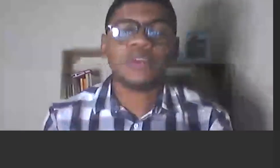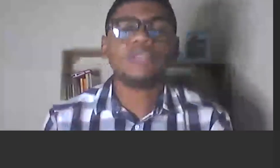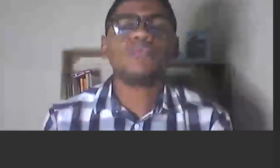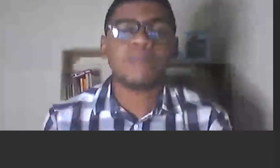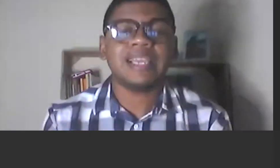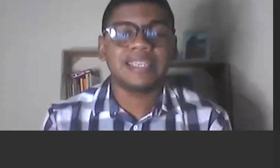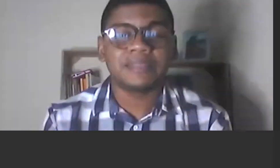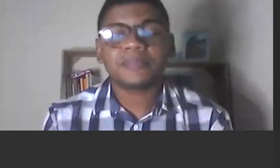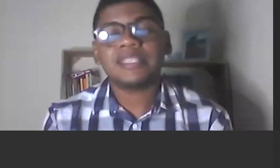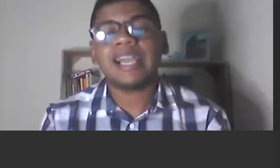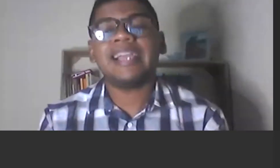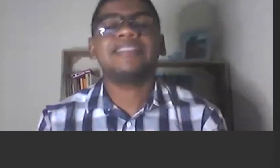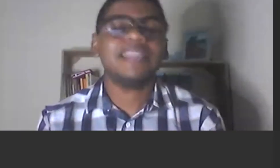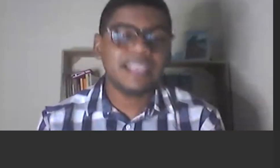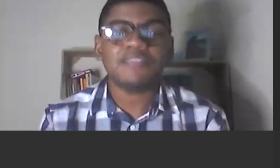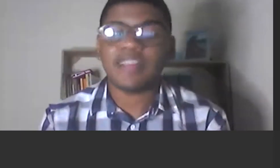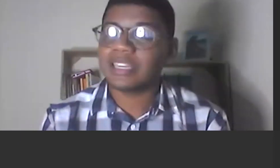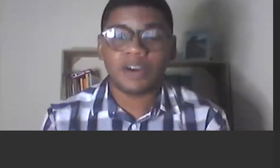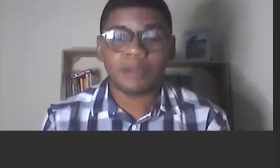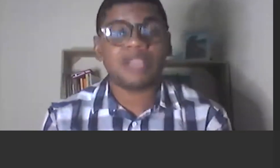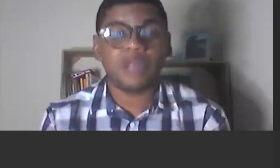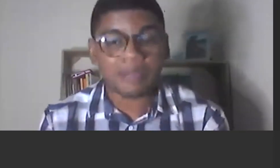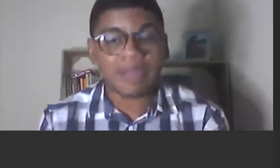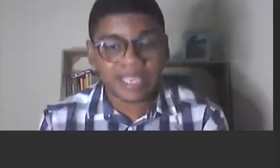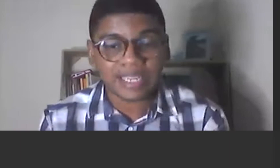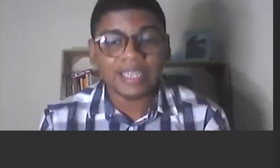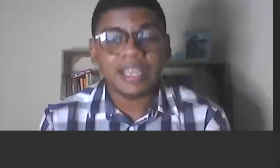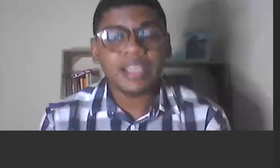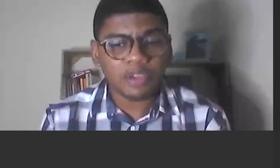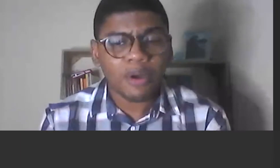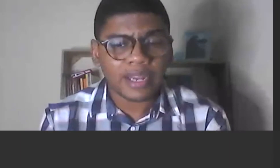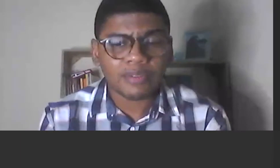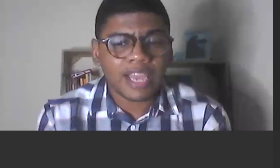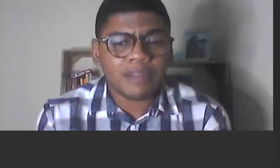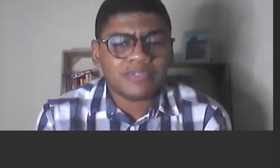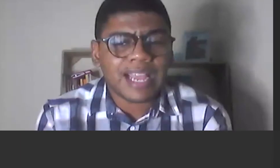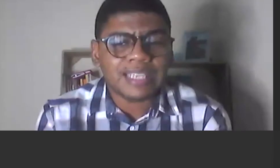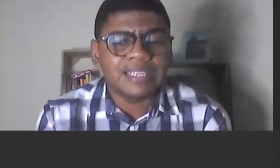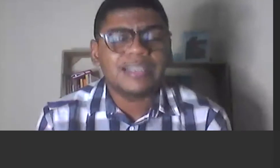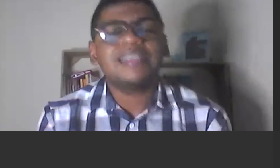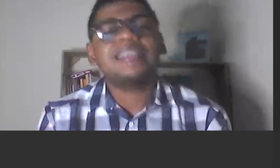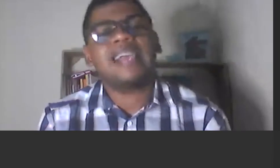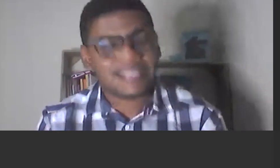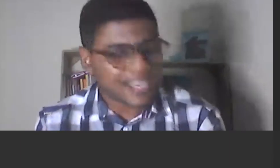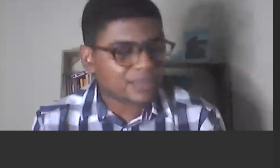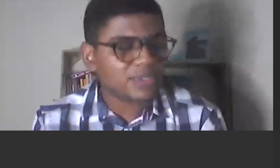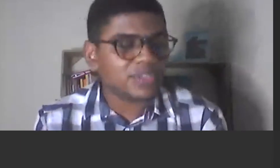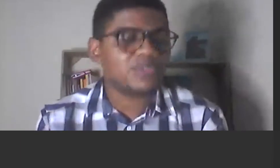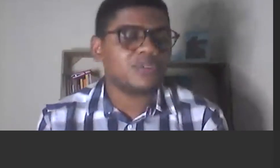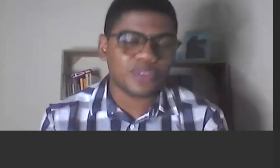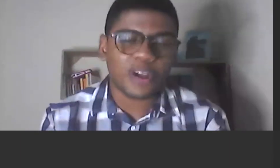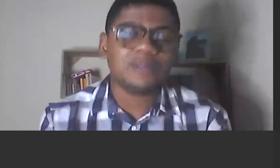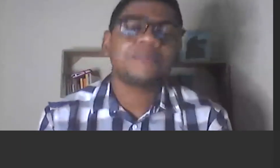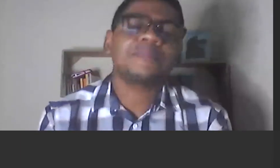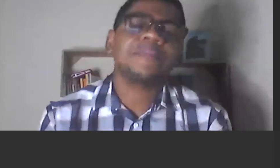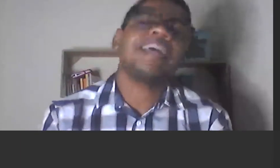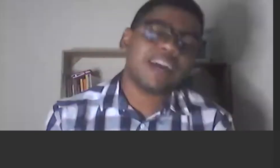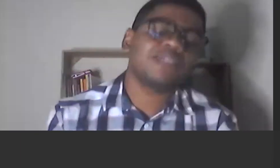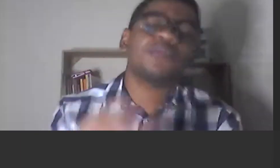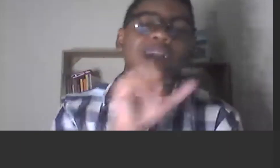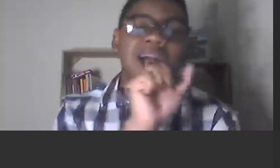passar a dor na sua barriga. E aí ele se irrita e fala, não, a minha dor não é na barriga e eu vou embora, não quero mais ficar aqui. E aí eles saem os dois do